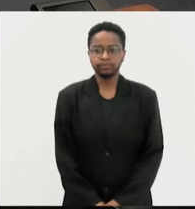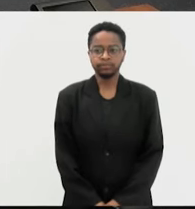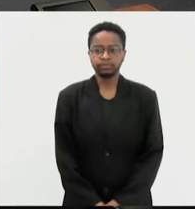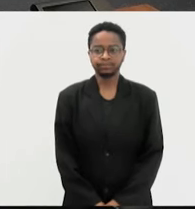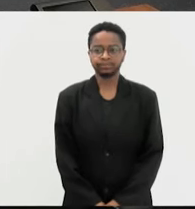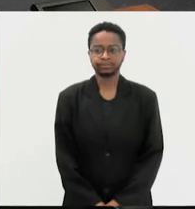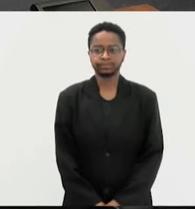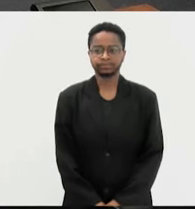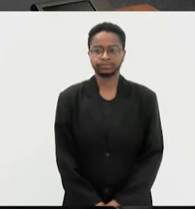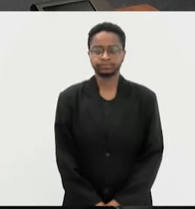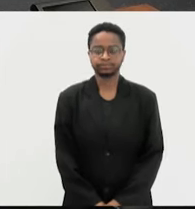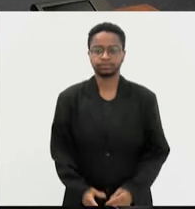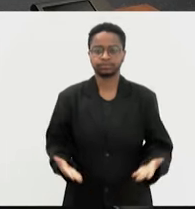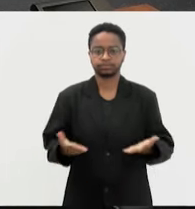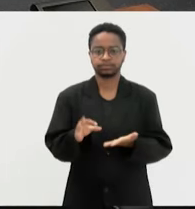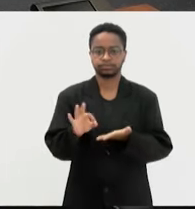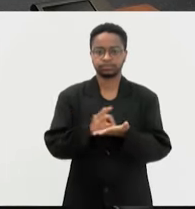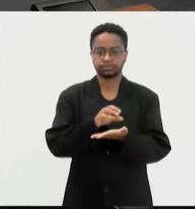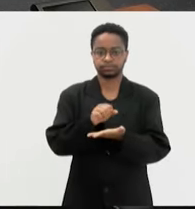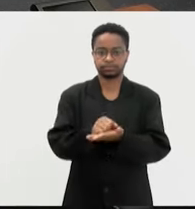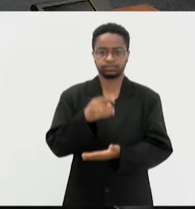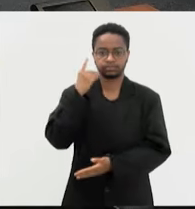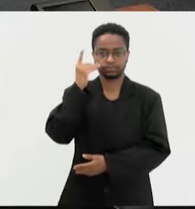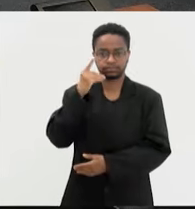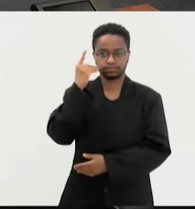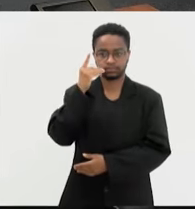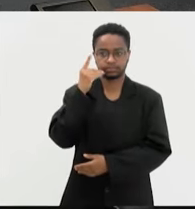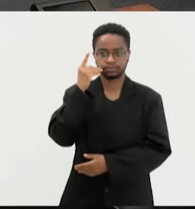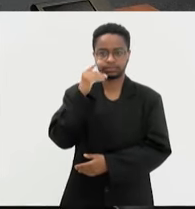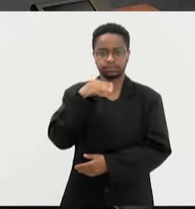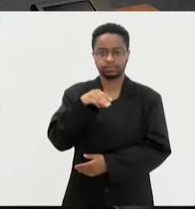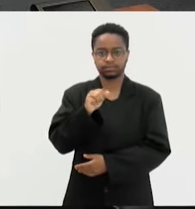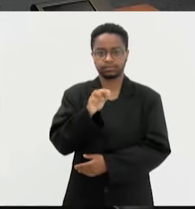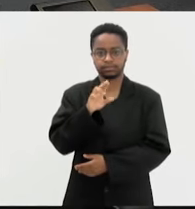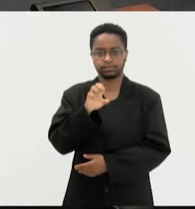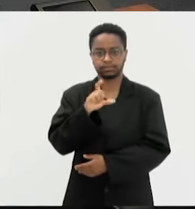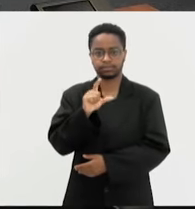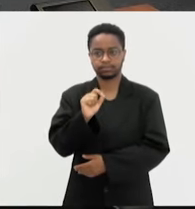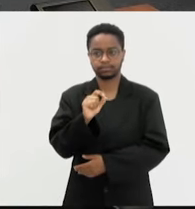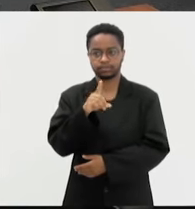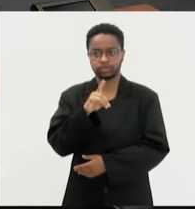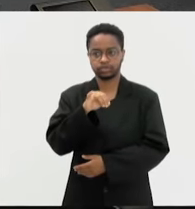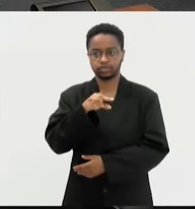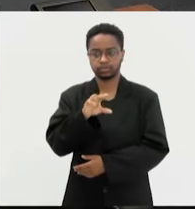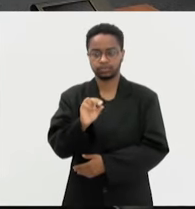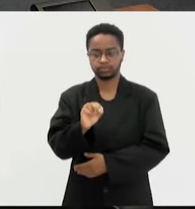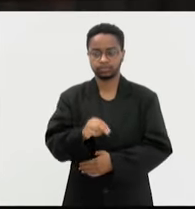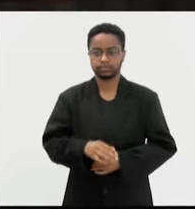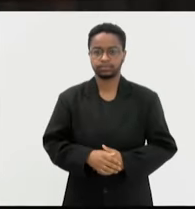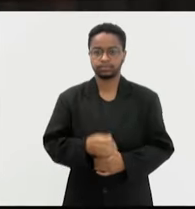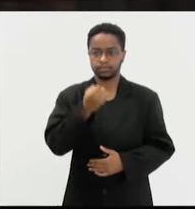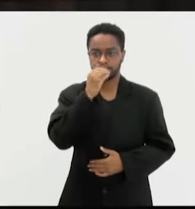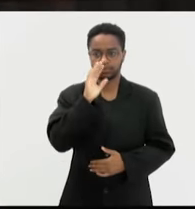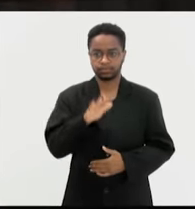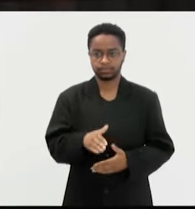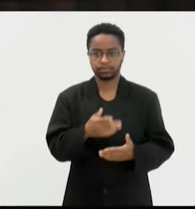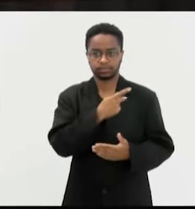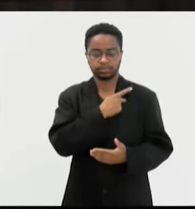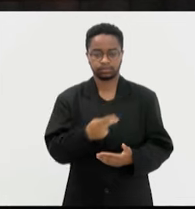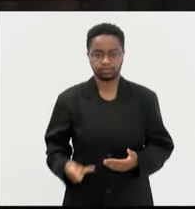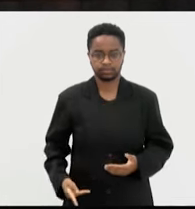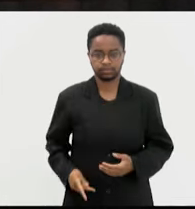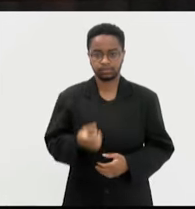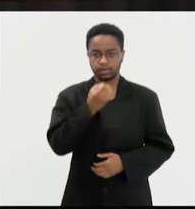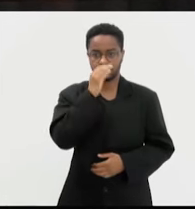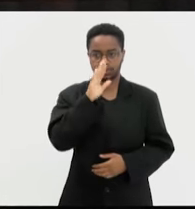Tribuna próximo orador inscrito Nobre Deputado Marcelo Marcelo Dino Boa tarde senhor presidente